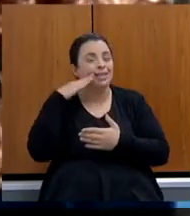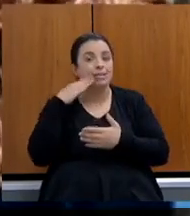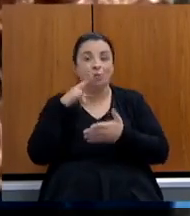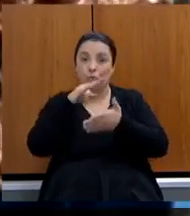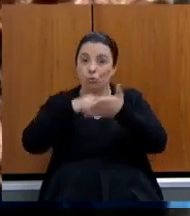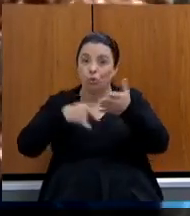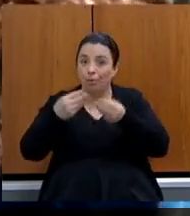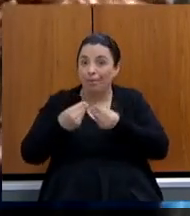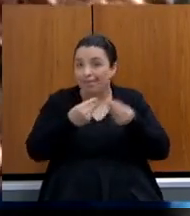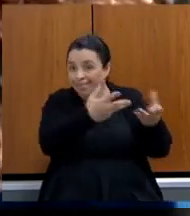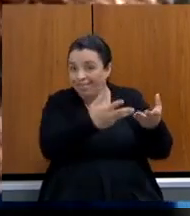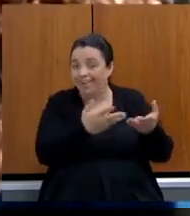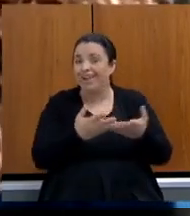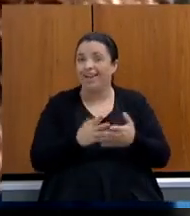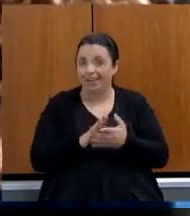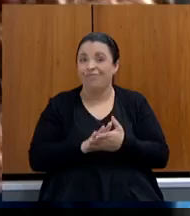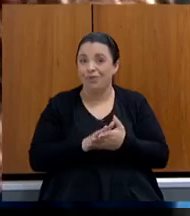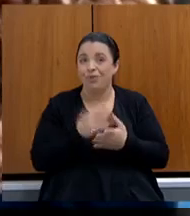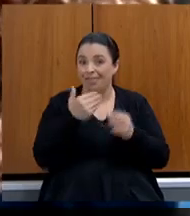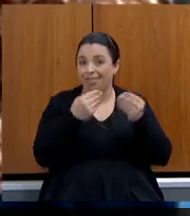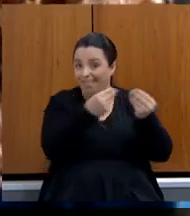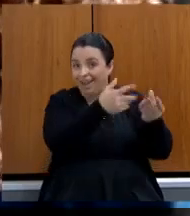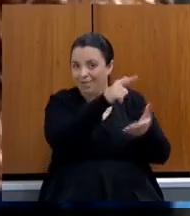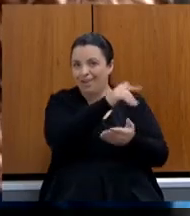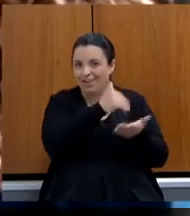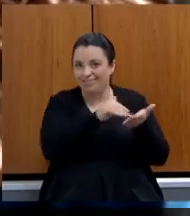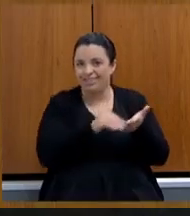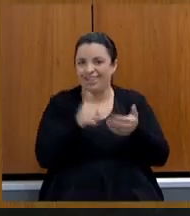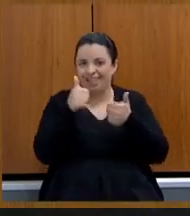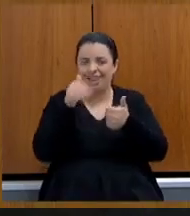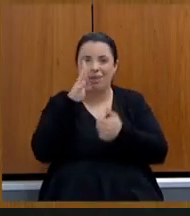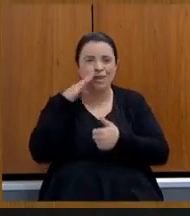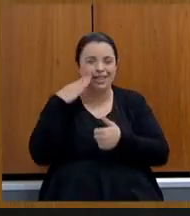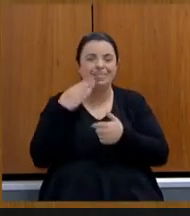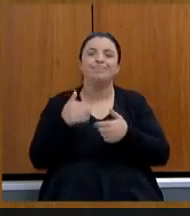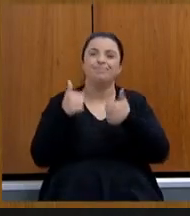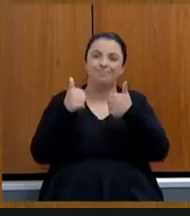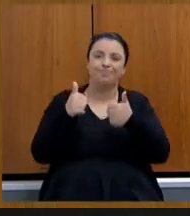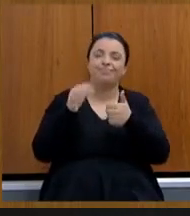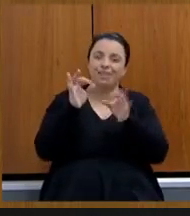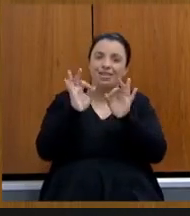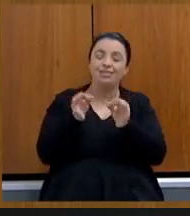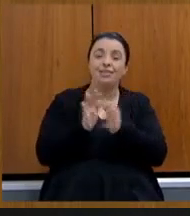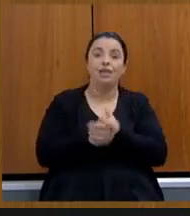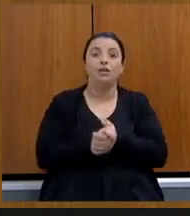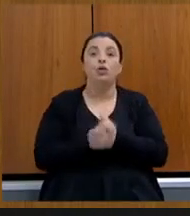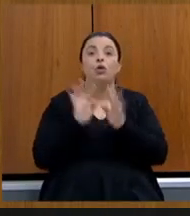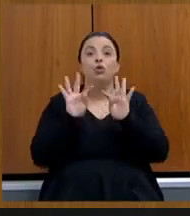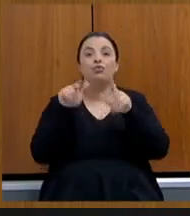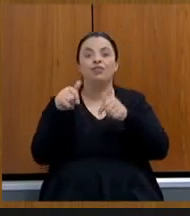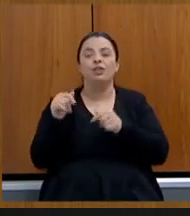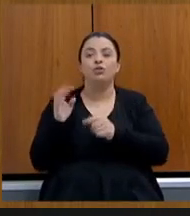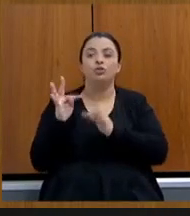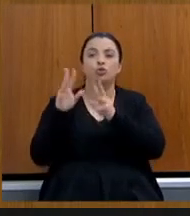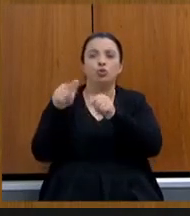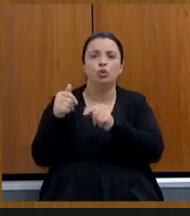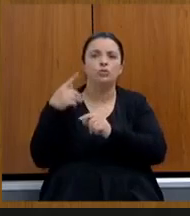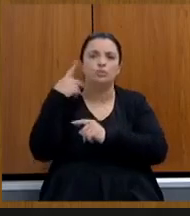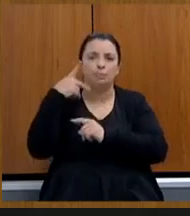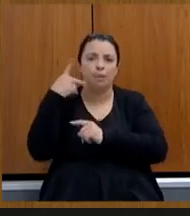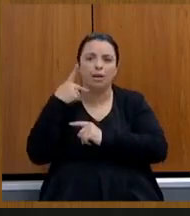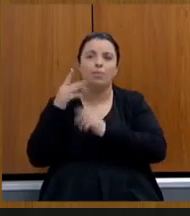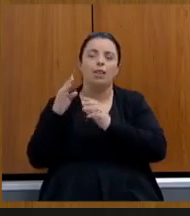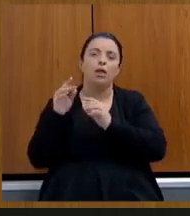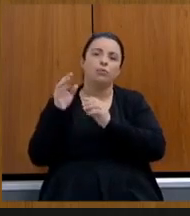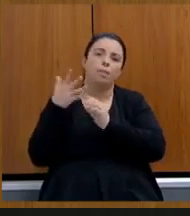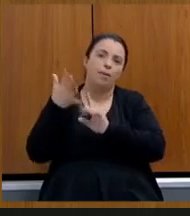favor já chegou na tua mão para secretária Tá certo obrigada farei a leitura ao final da fala dos colegas parlamentares parei